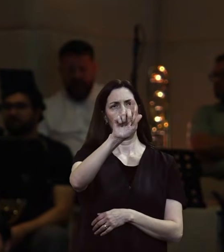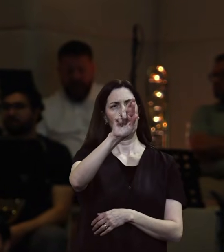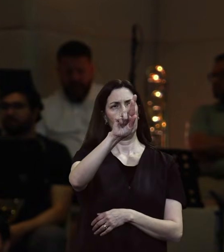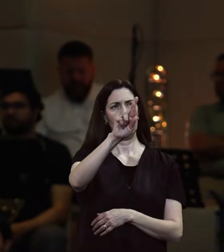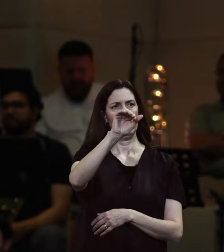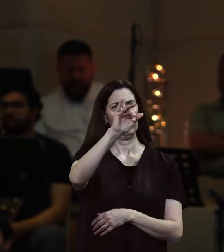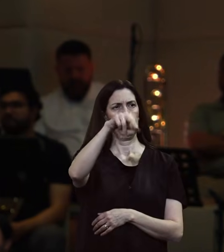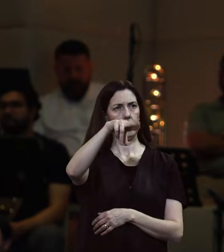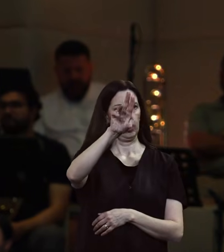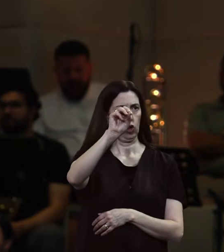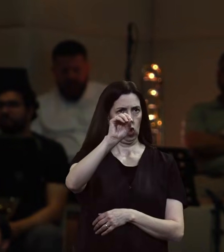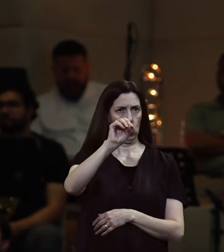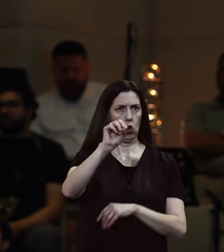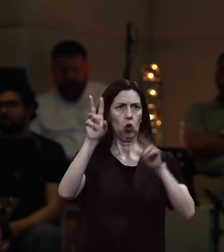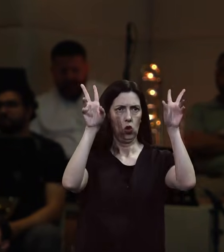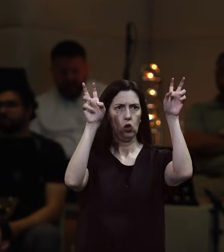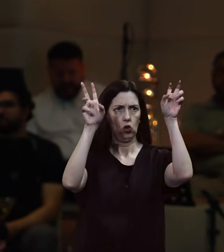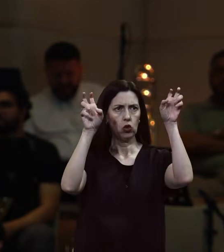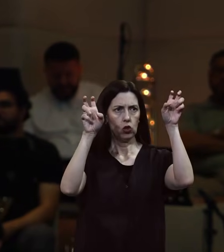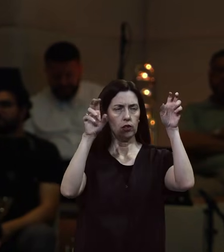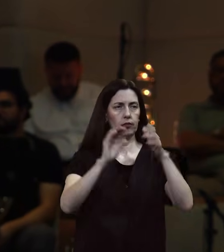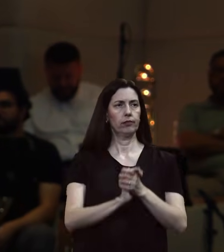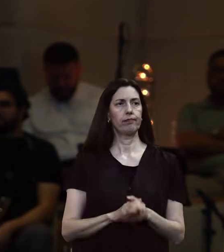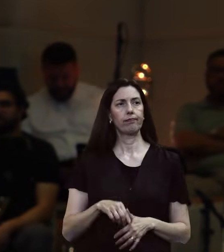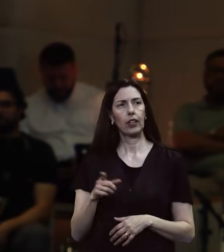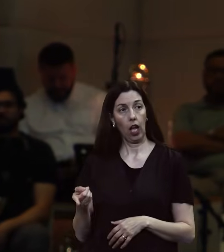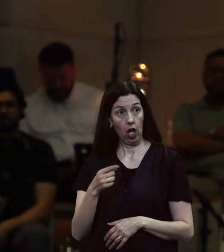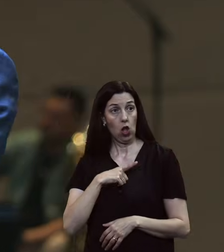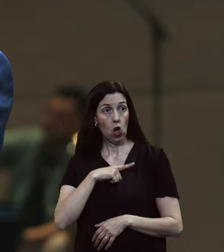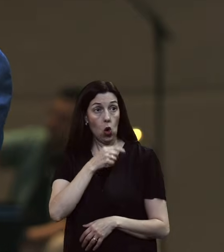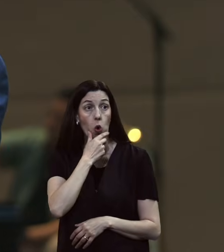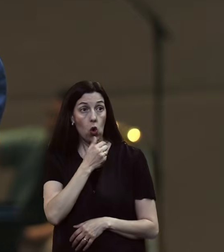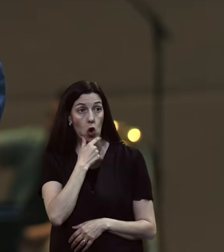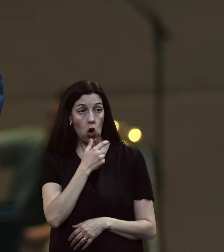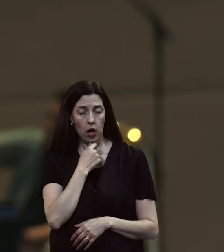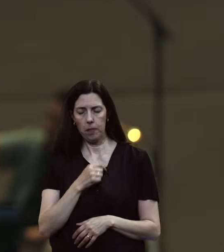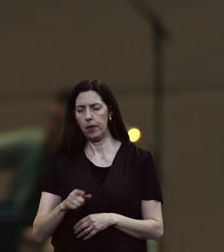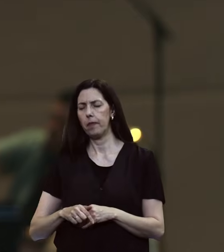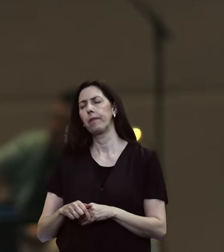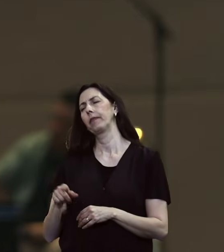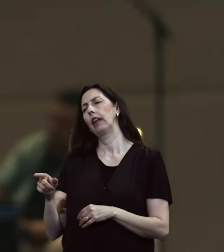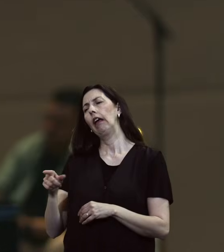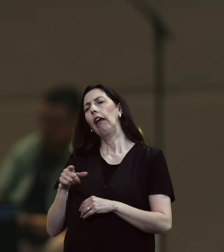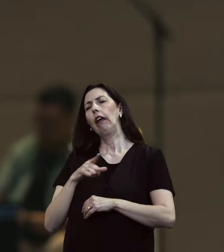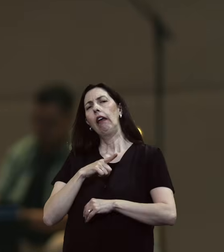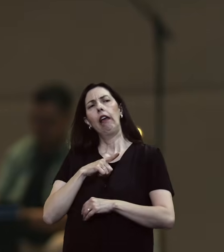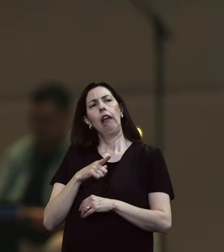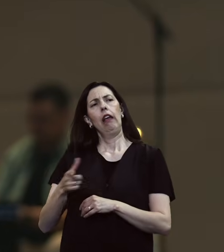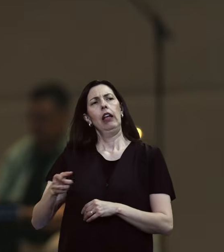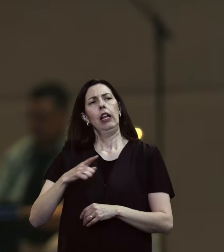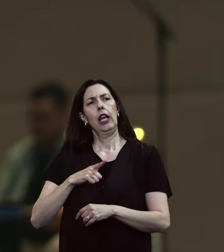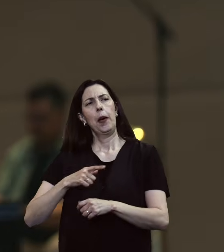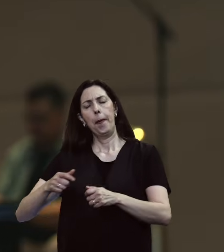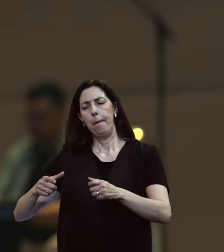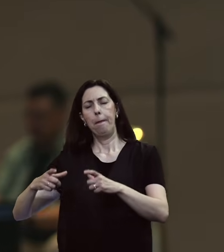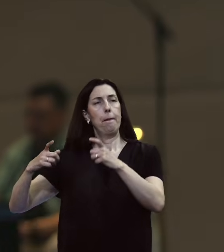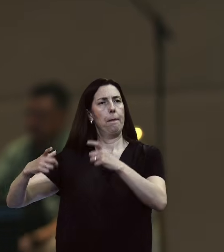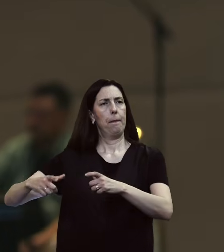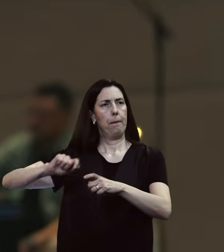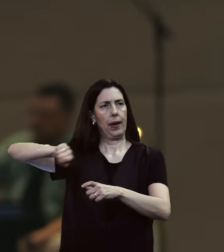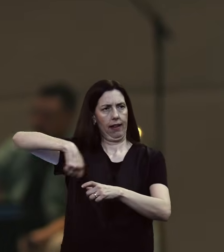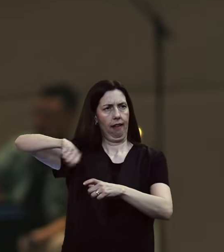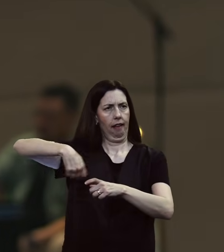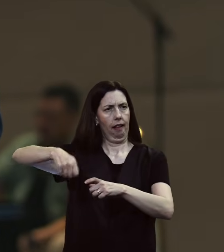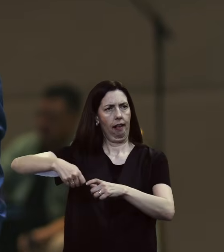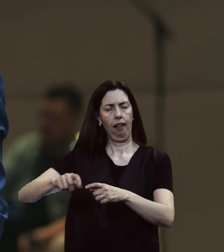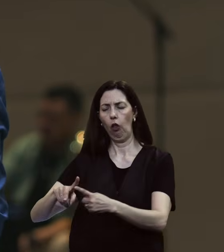era a sua profissão? Ele era funileiro. E eu fico imaginando que enquanto ele consertava panelas, Deus